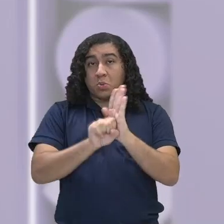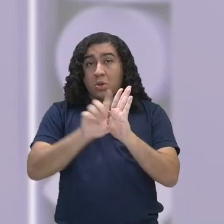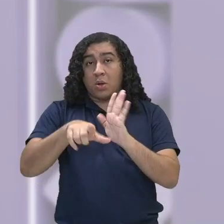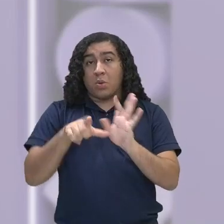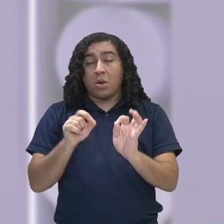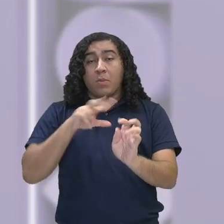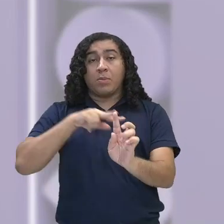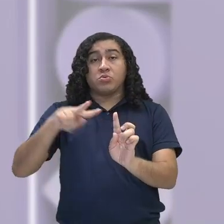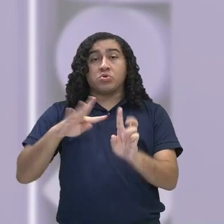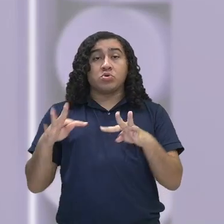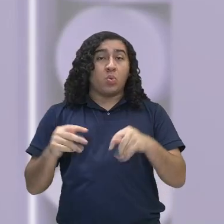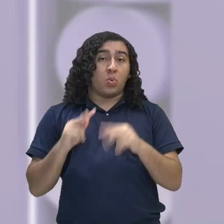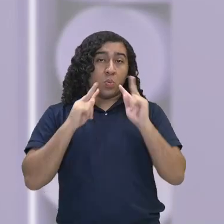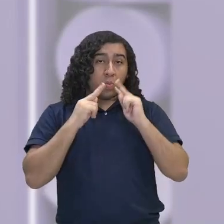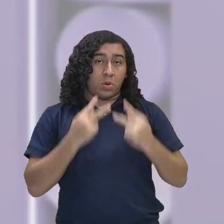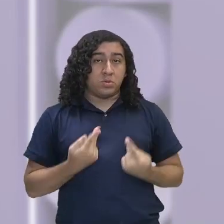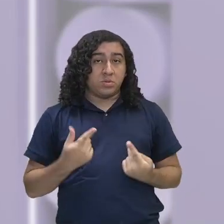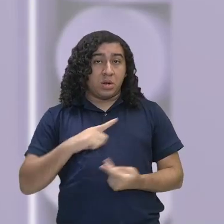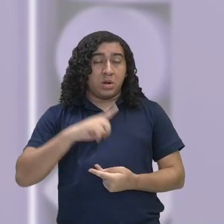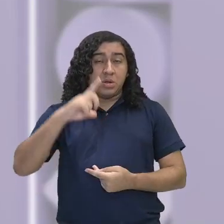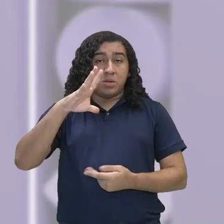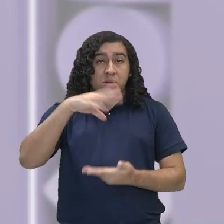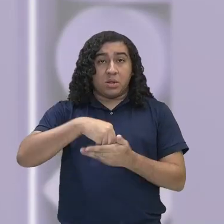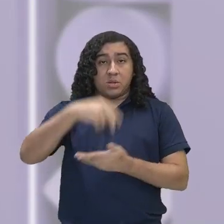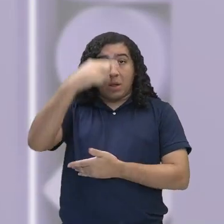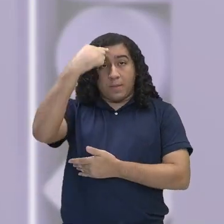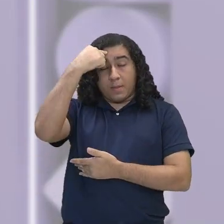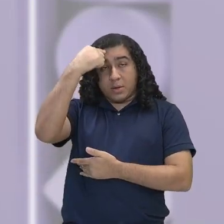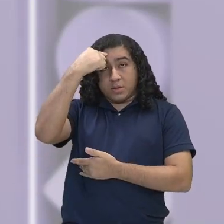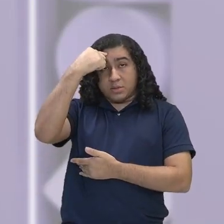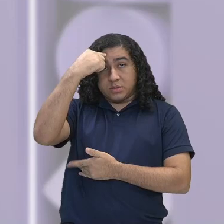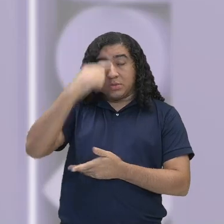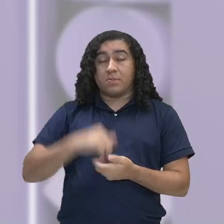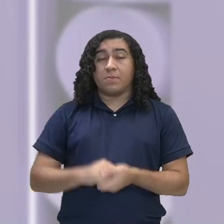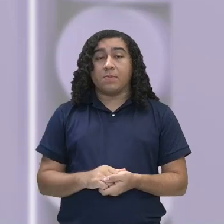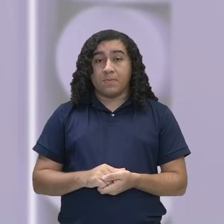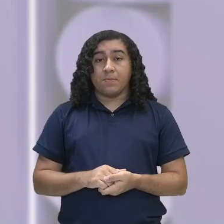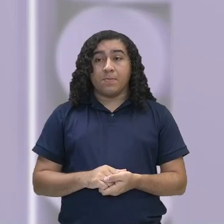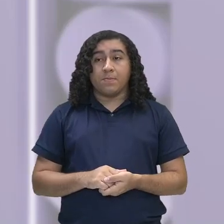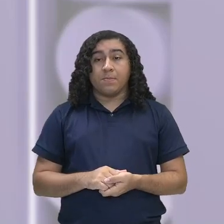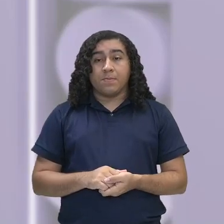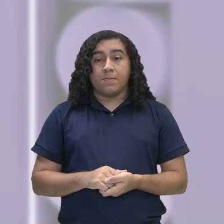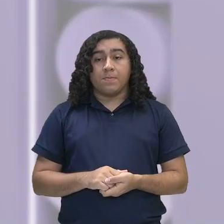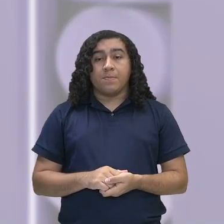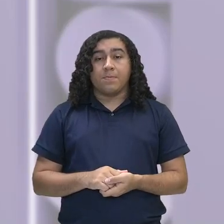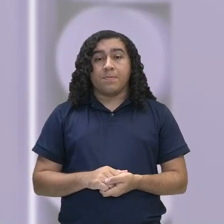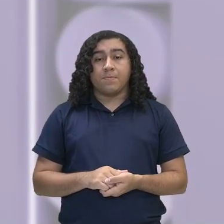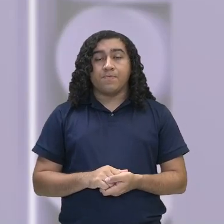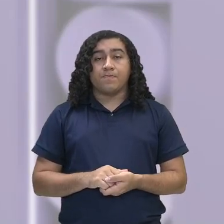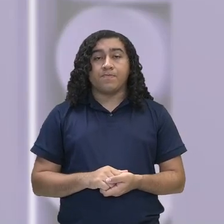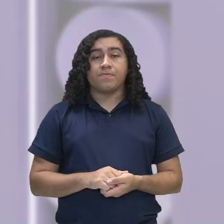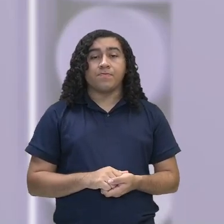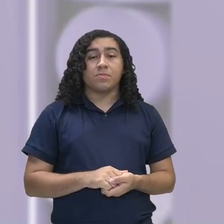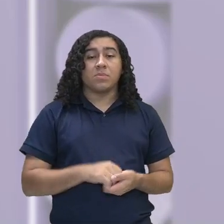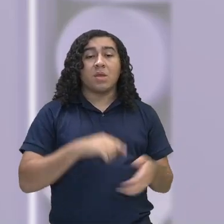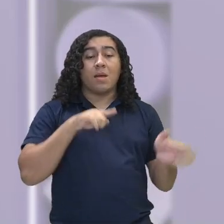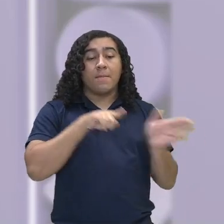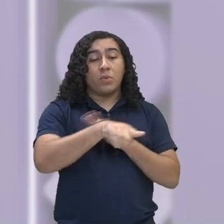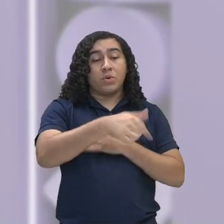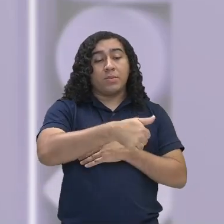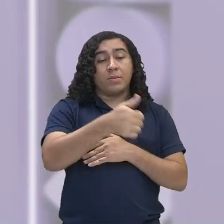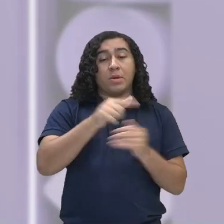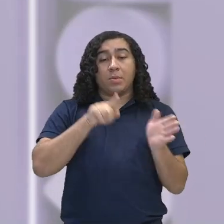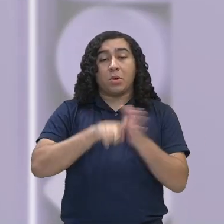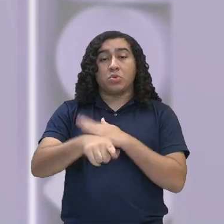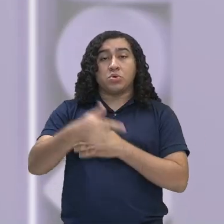ser humano carrega. E nessas duas perguntas, nós vimos que tanto o dinheiro quanto a